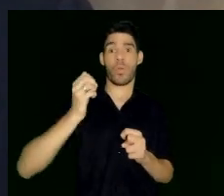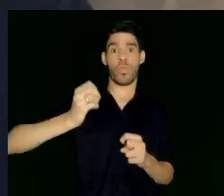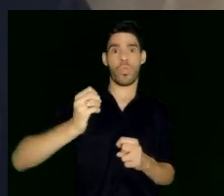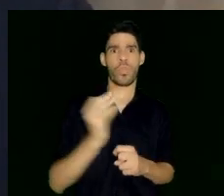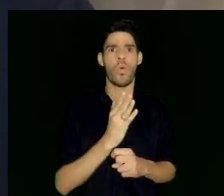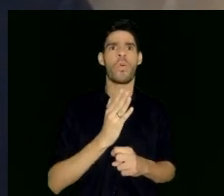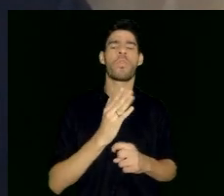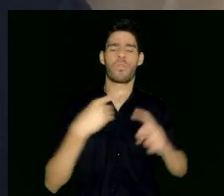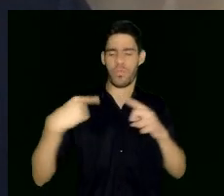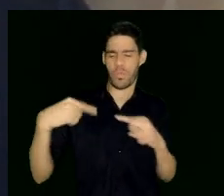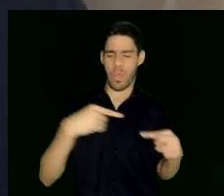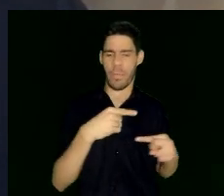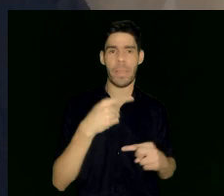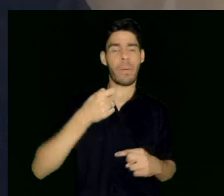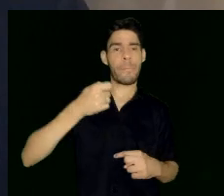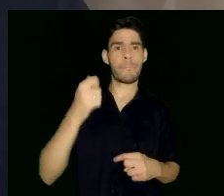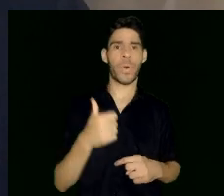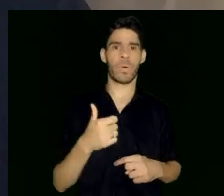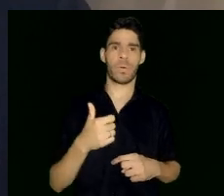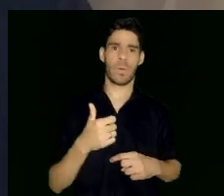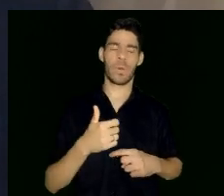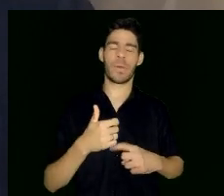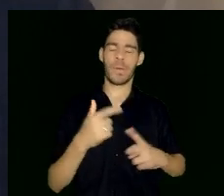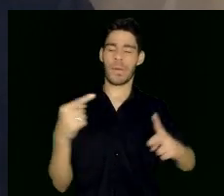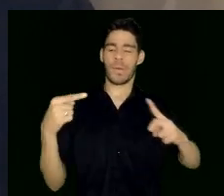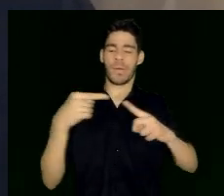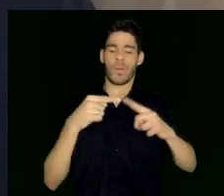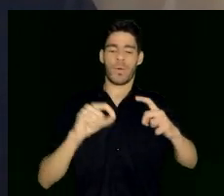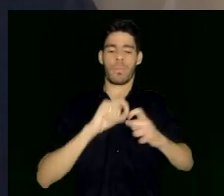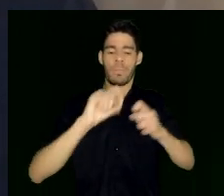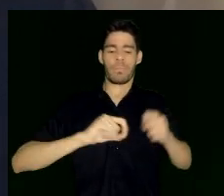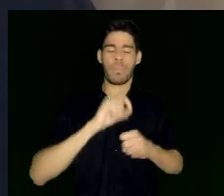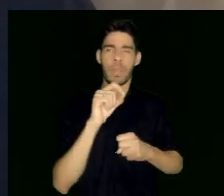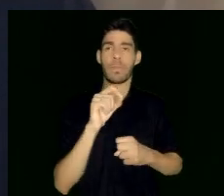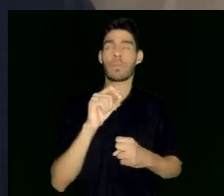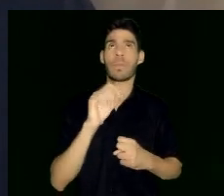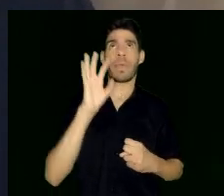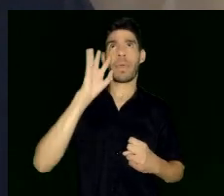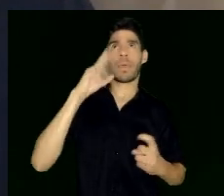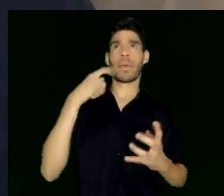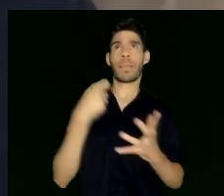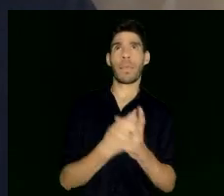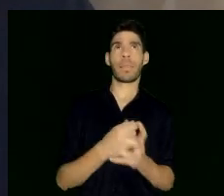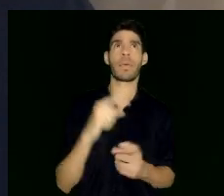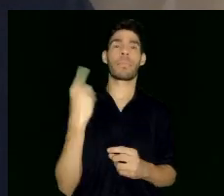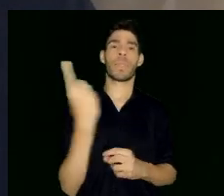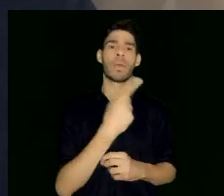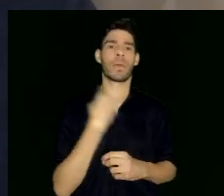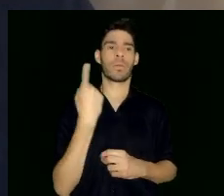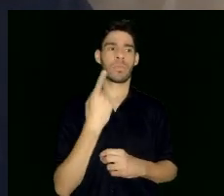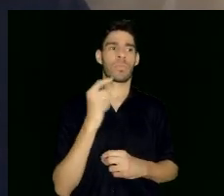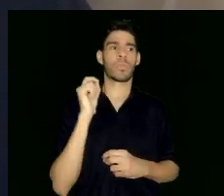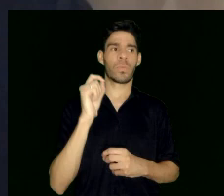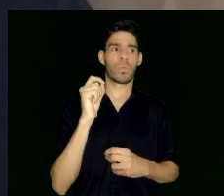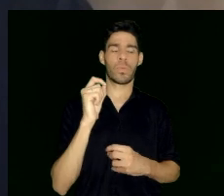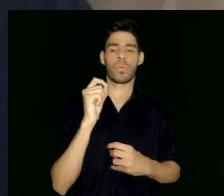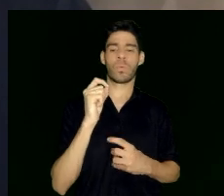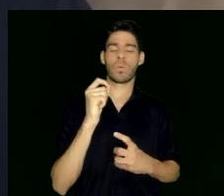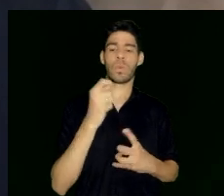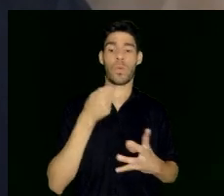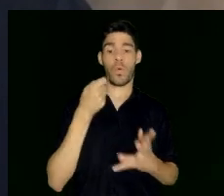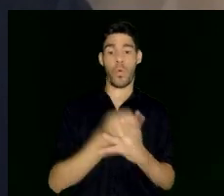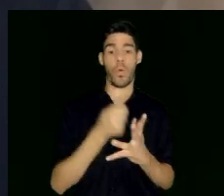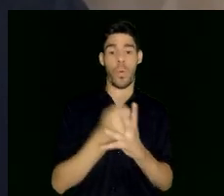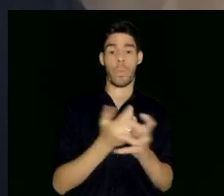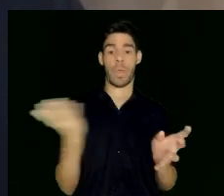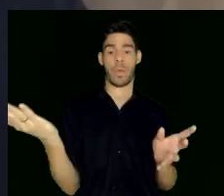forma um pouco novo e pouco debatido no Brasil, relacionado àquilo que foi denominado por nós em uma obra